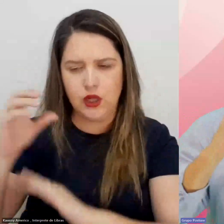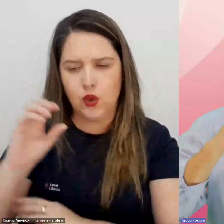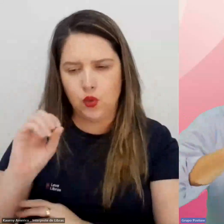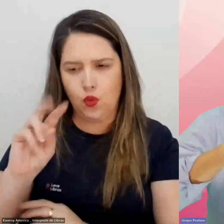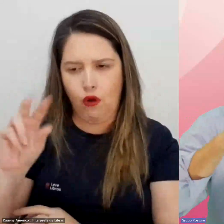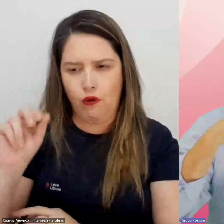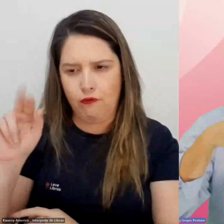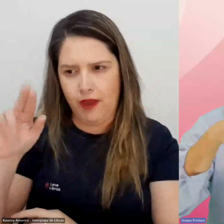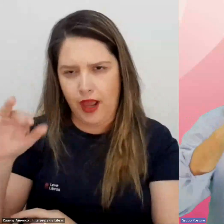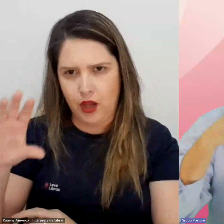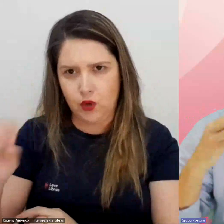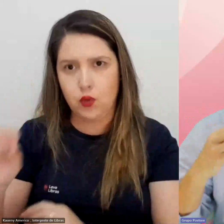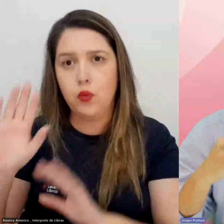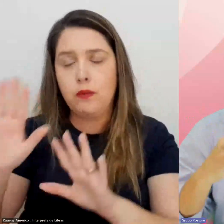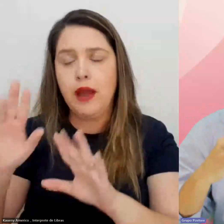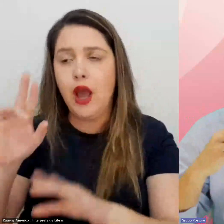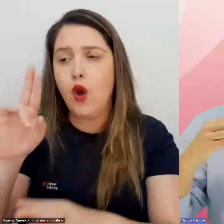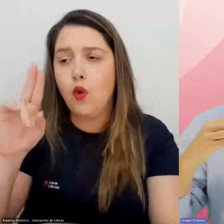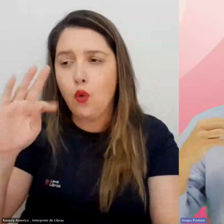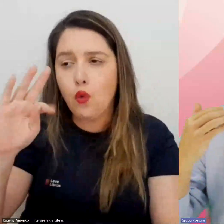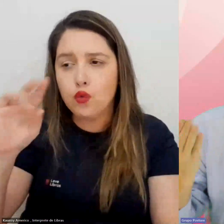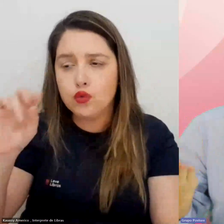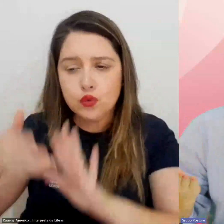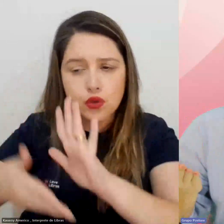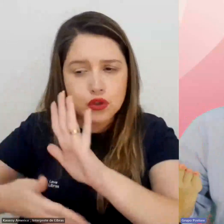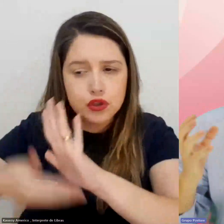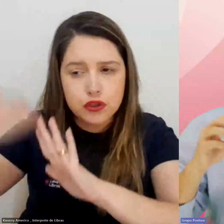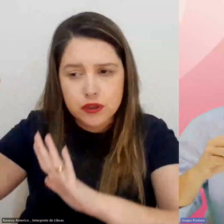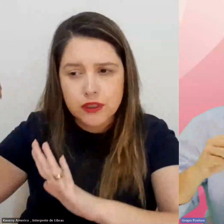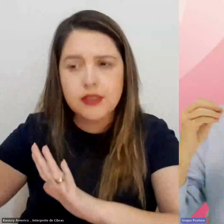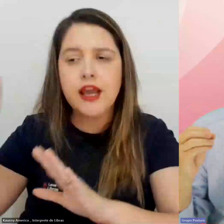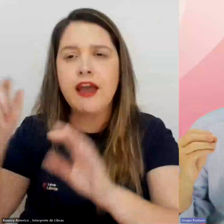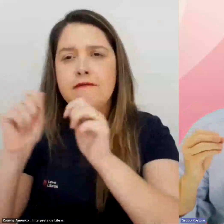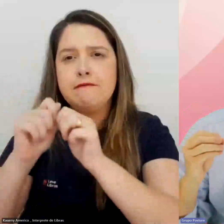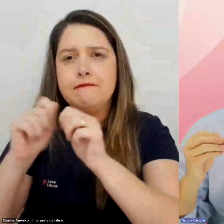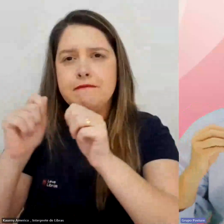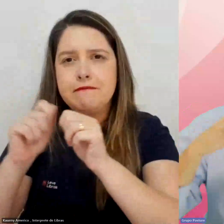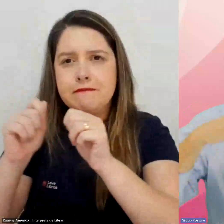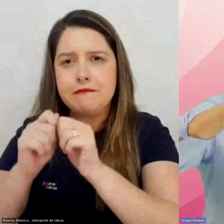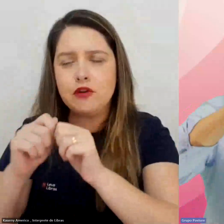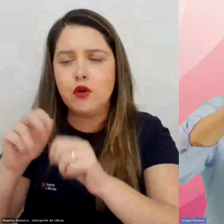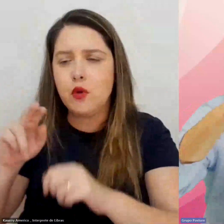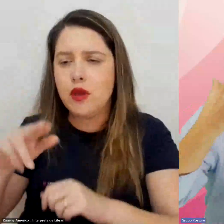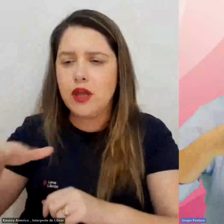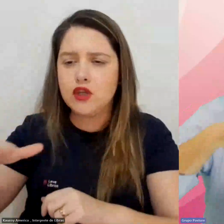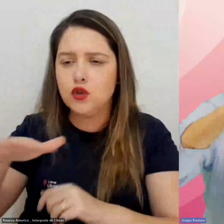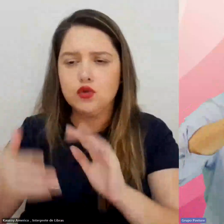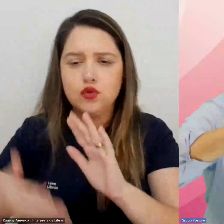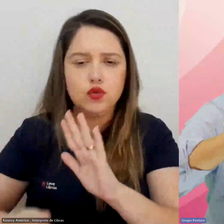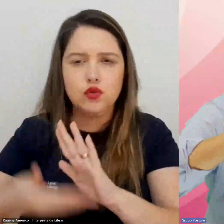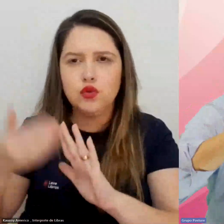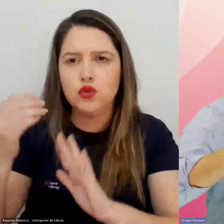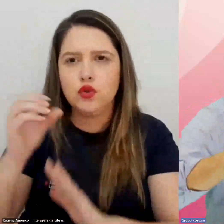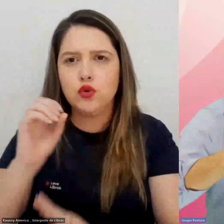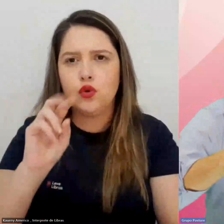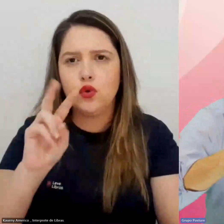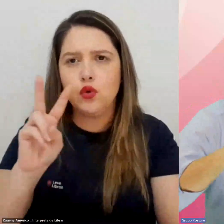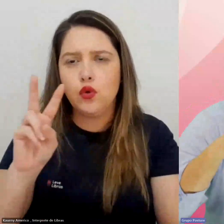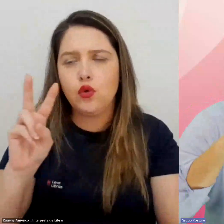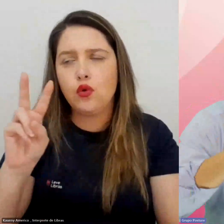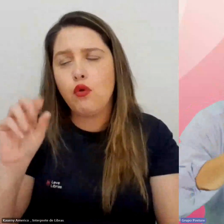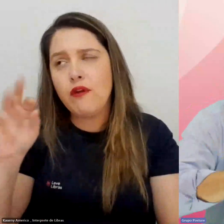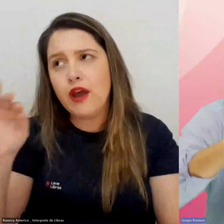o útero você acaba retirando porque você está fazendo uma cirurgia onde você tirou os ovários, o útero, entre aspas, ele vai perder a função.